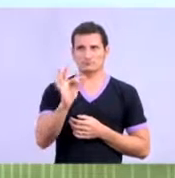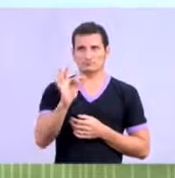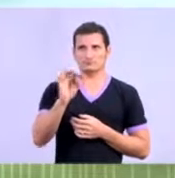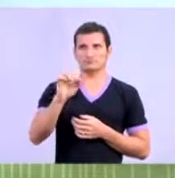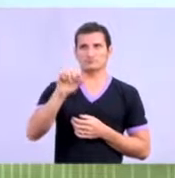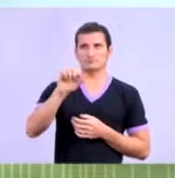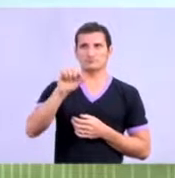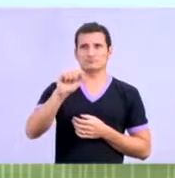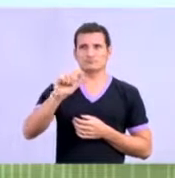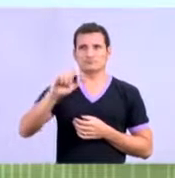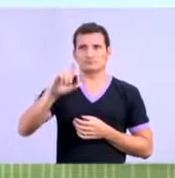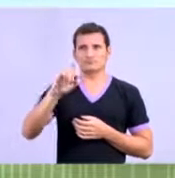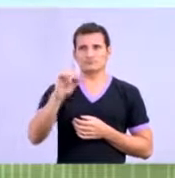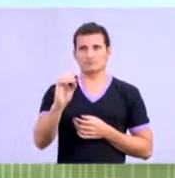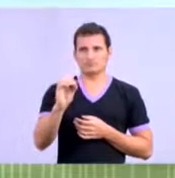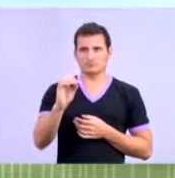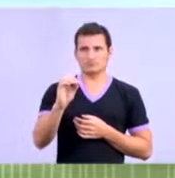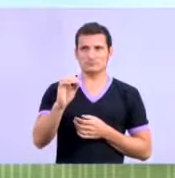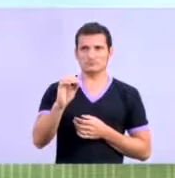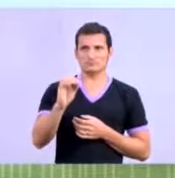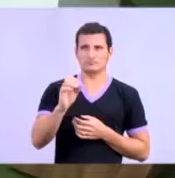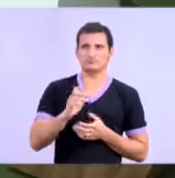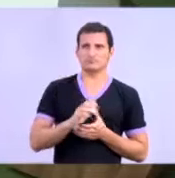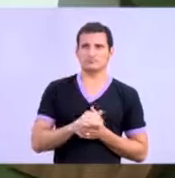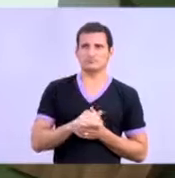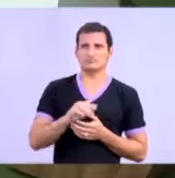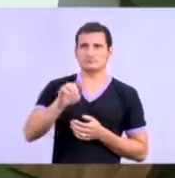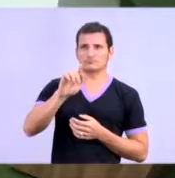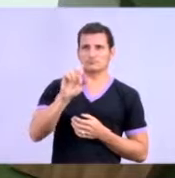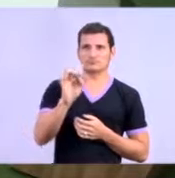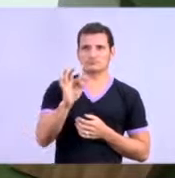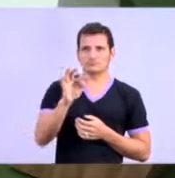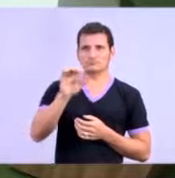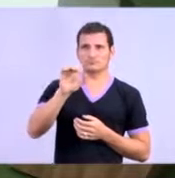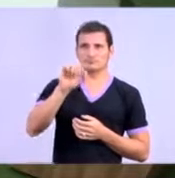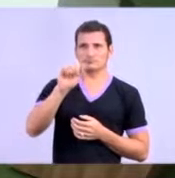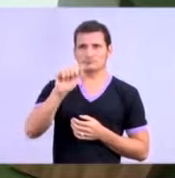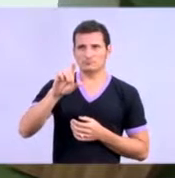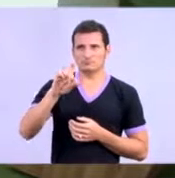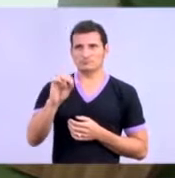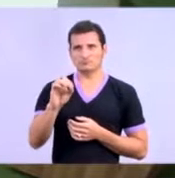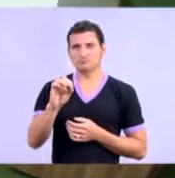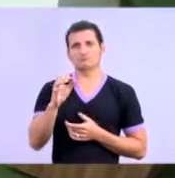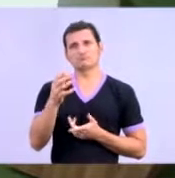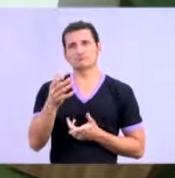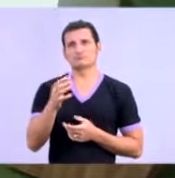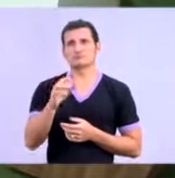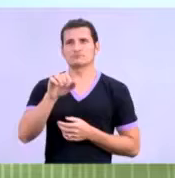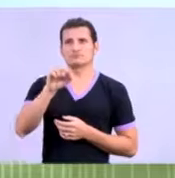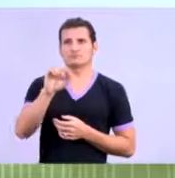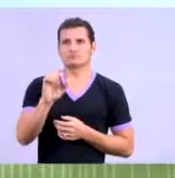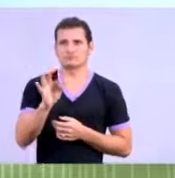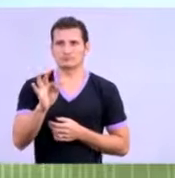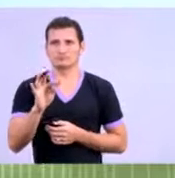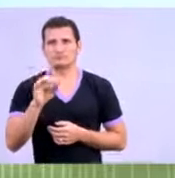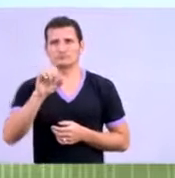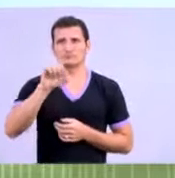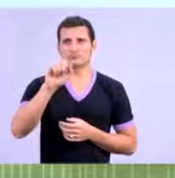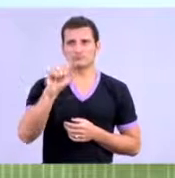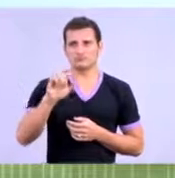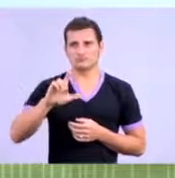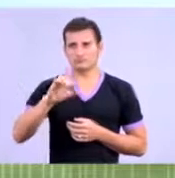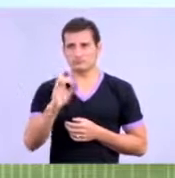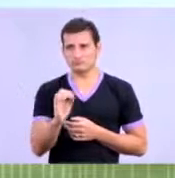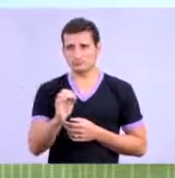saldo e o método set saldo? O get saldo tudo bem, que é para você buscar o saldo atual. Mas o set saldo? Se